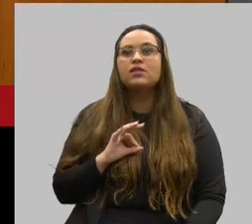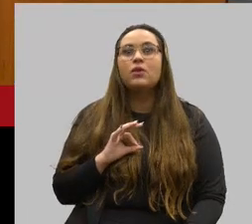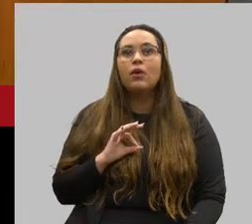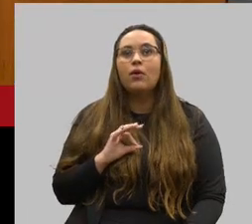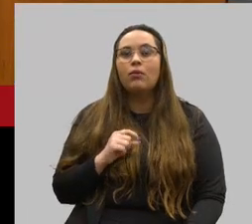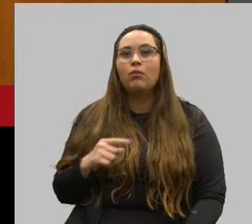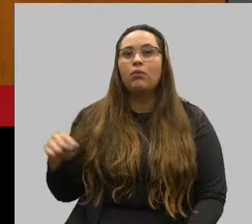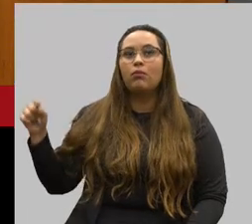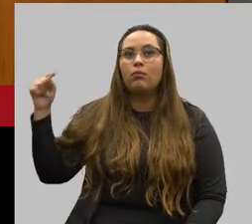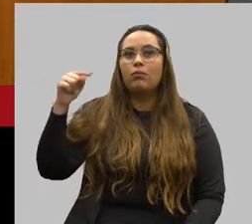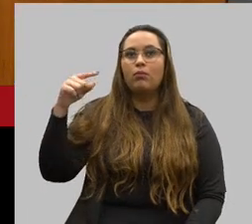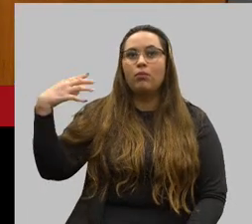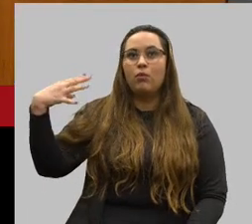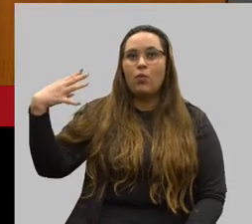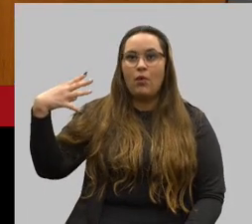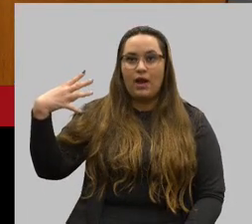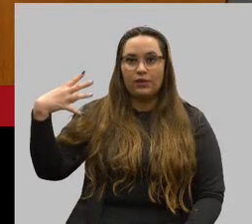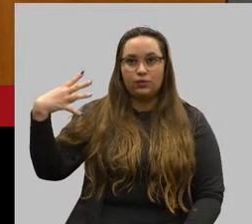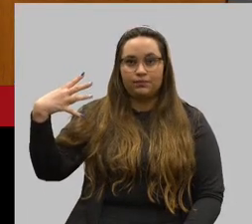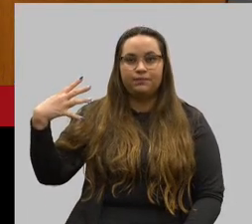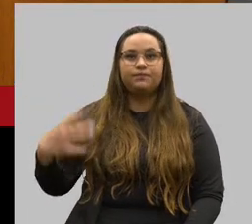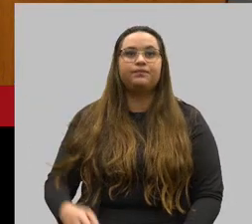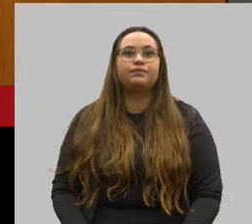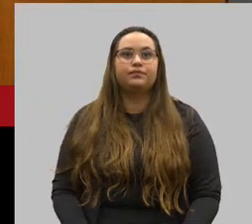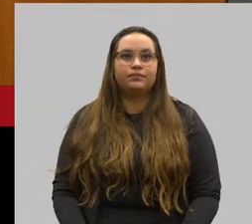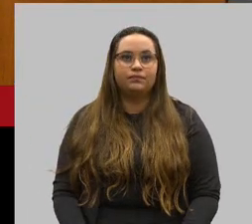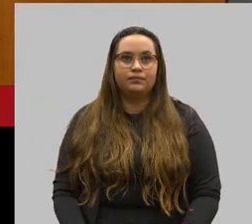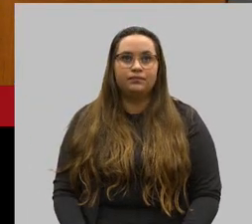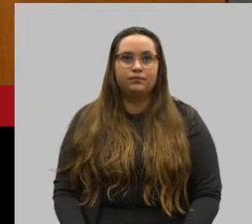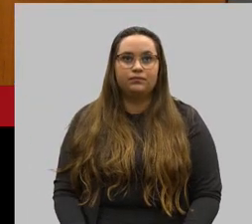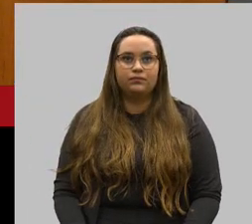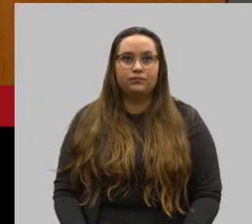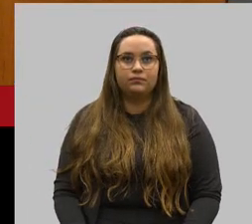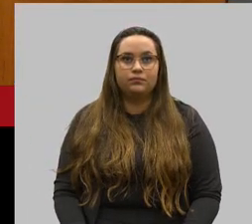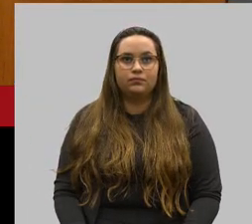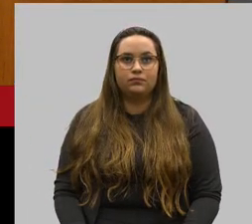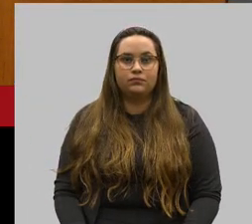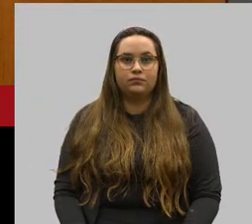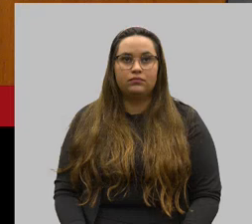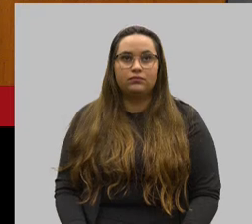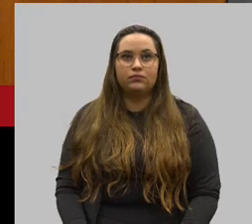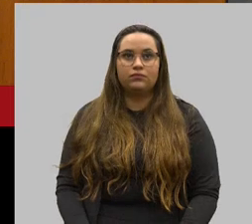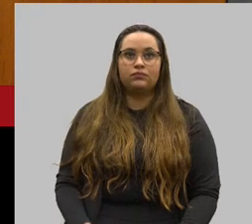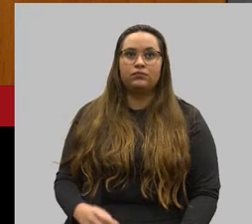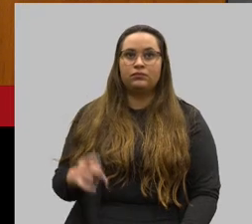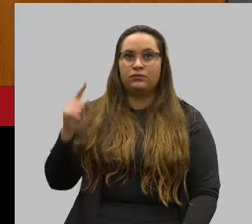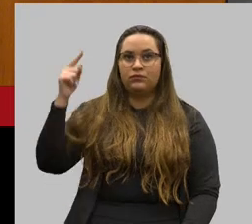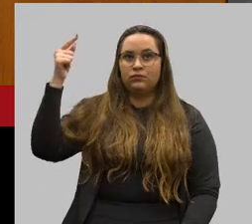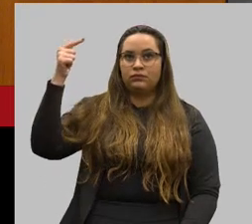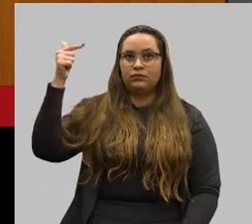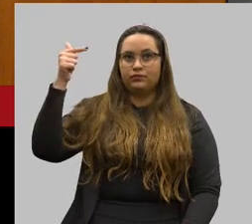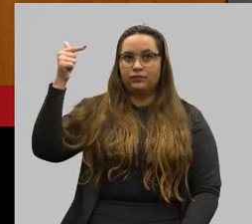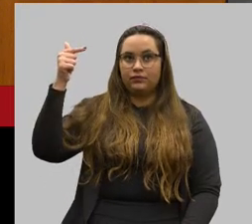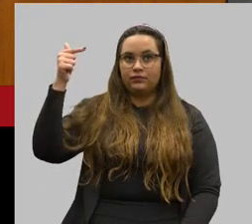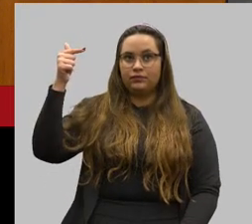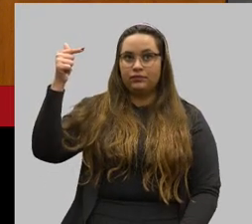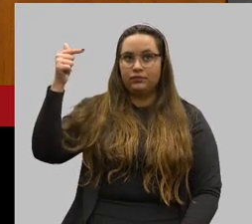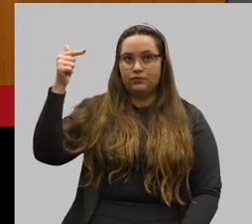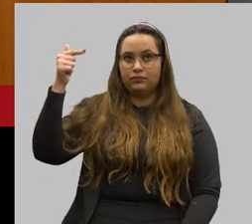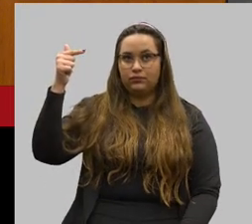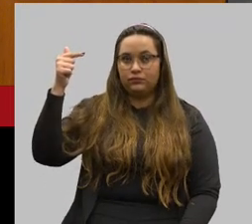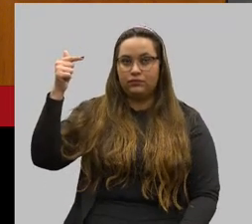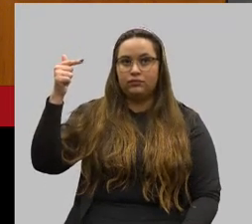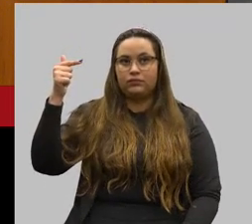andar quarto andar quarto andar porque nós tínhamos servidores no sétimo andar né então esses servidores Eles foram eh